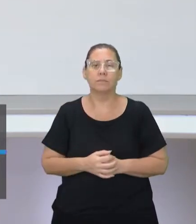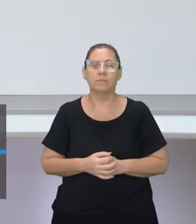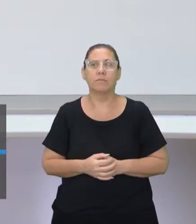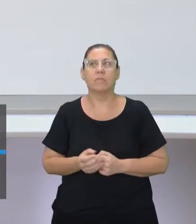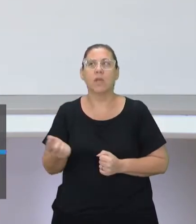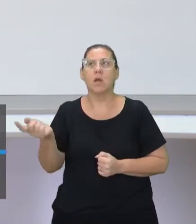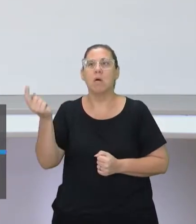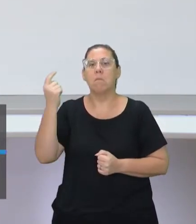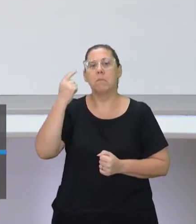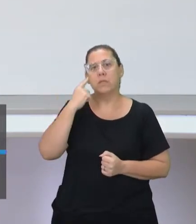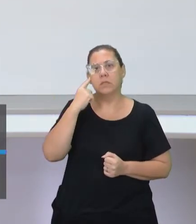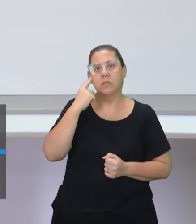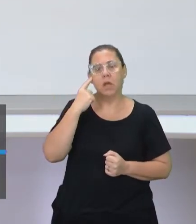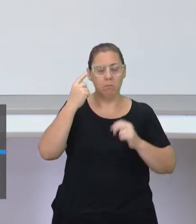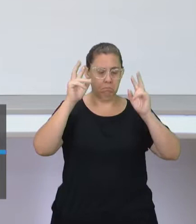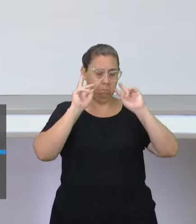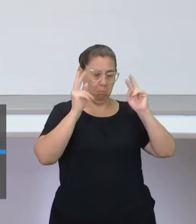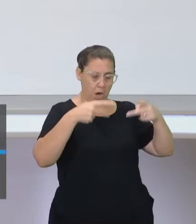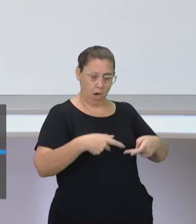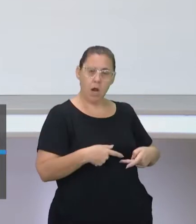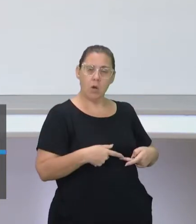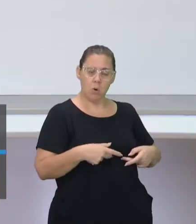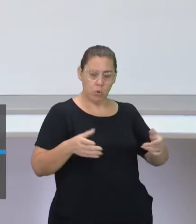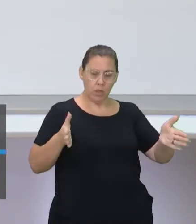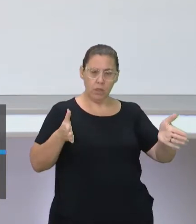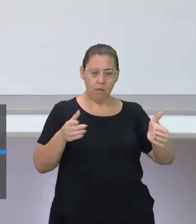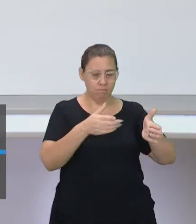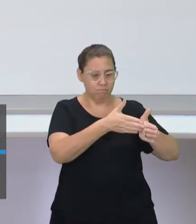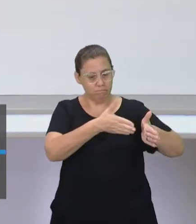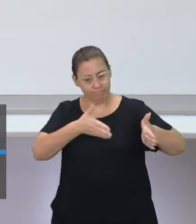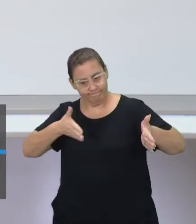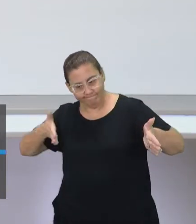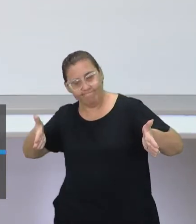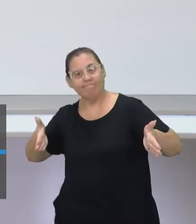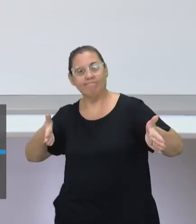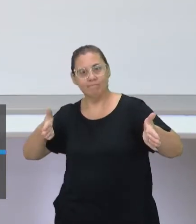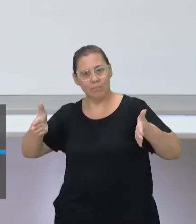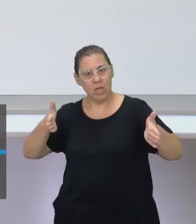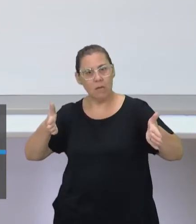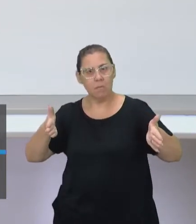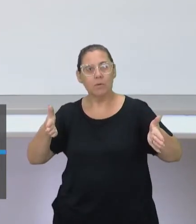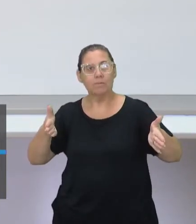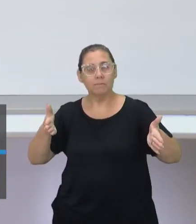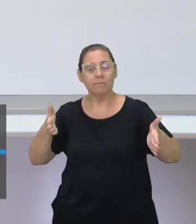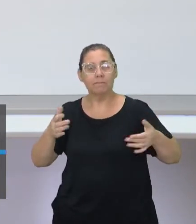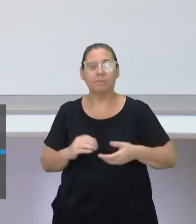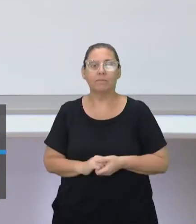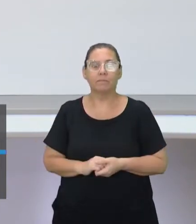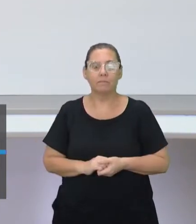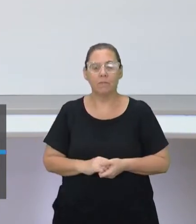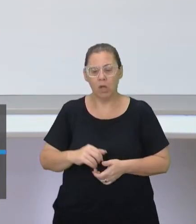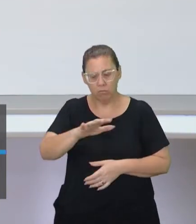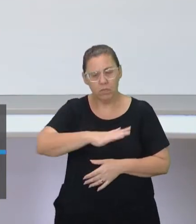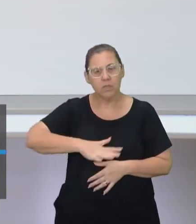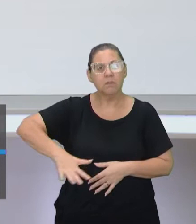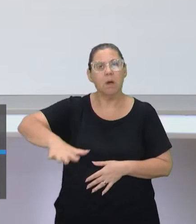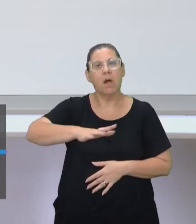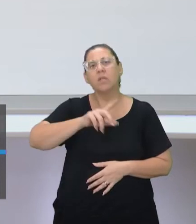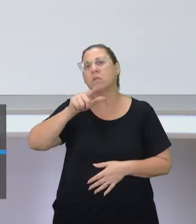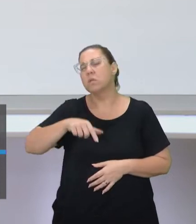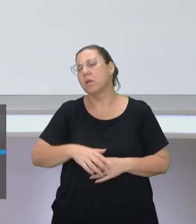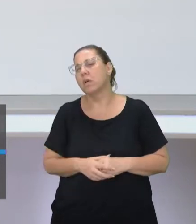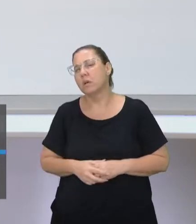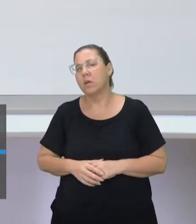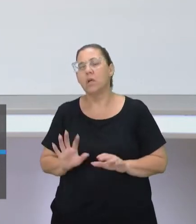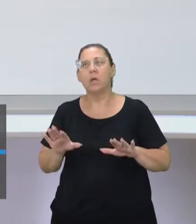vai pensar o homem, as ações do homem no tempo. Ela estuda o homem no tempo. E o espaço? O espaço,